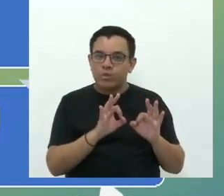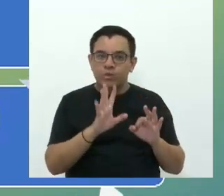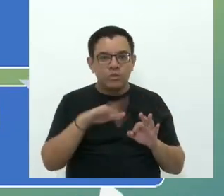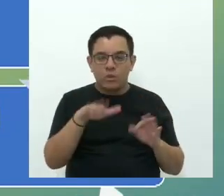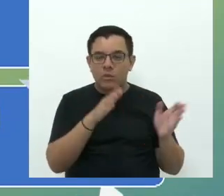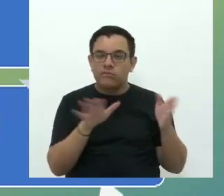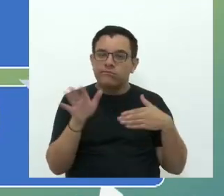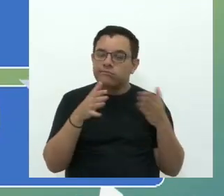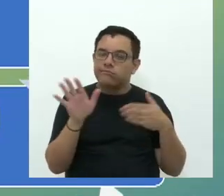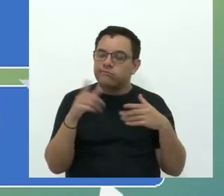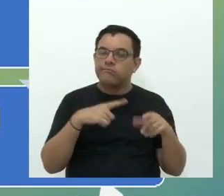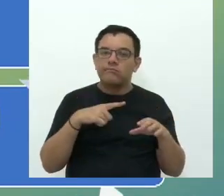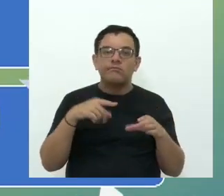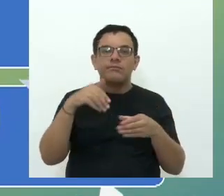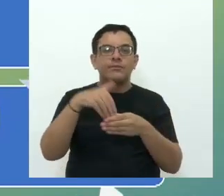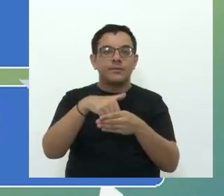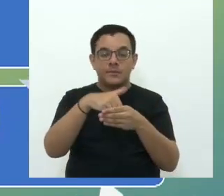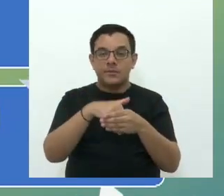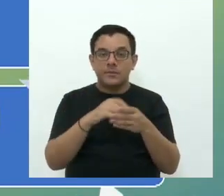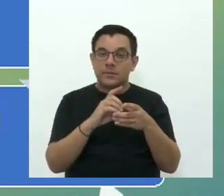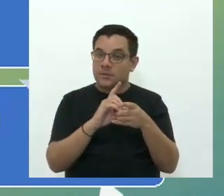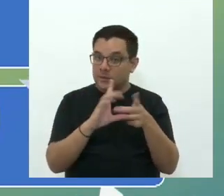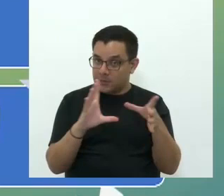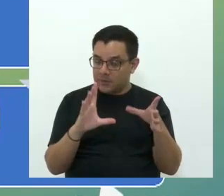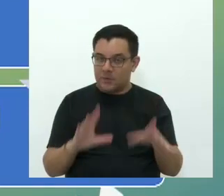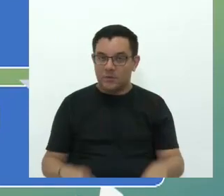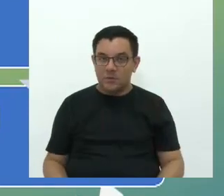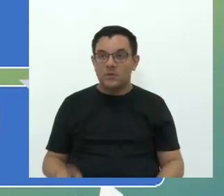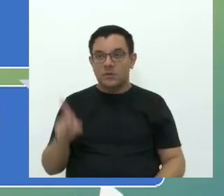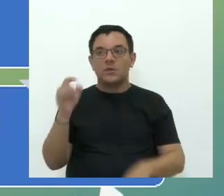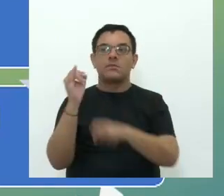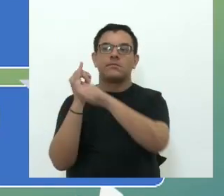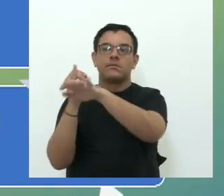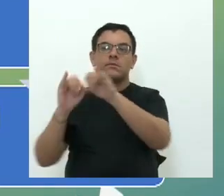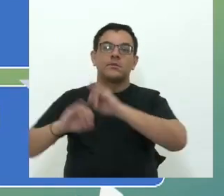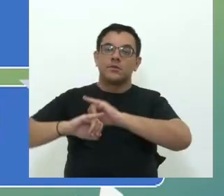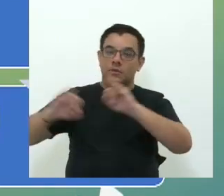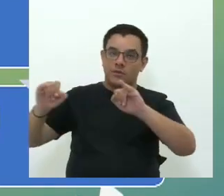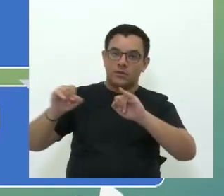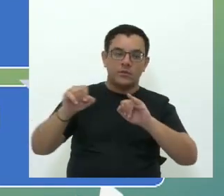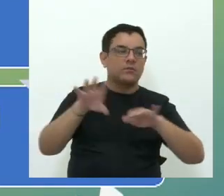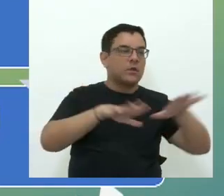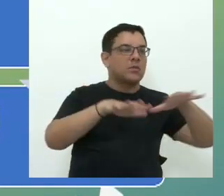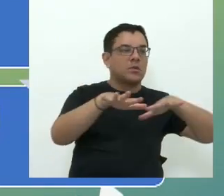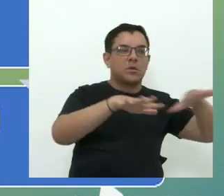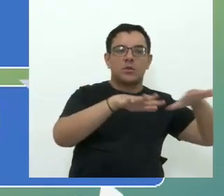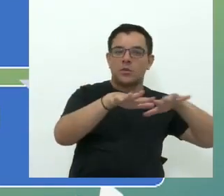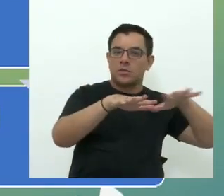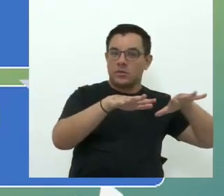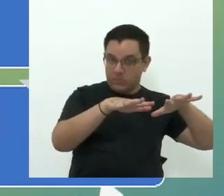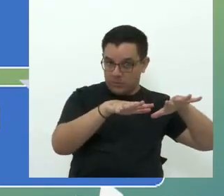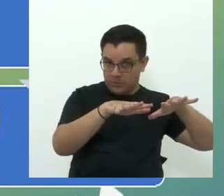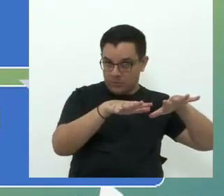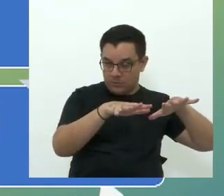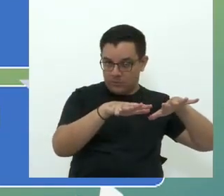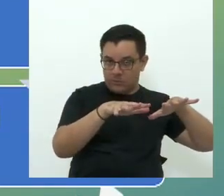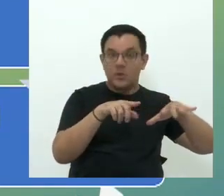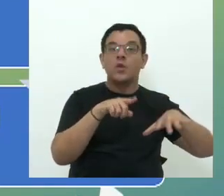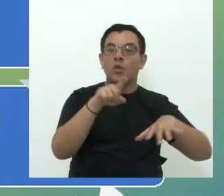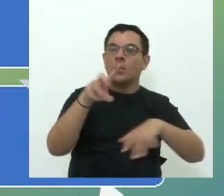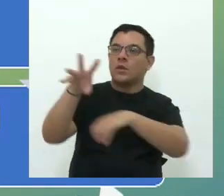processo democrático porque com a imprensa Informa a sociedade civil mobiliza e vocês ficam